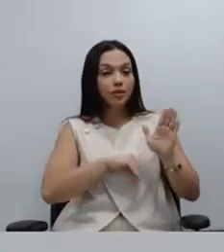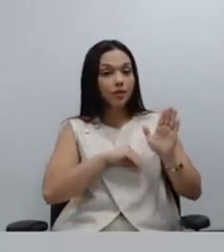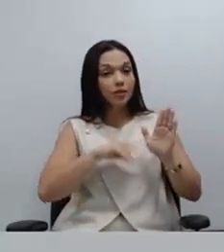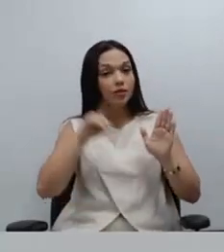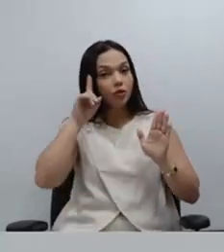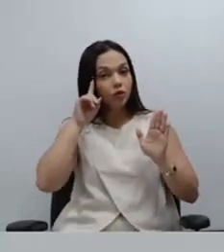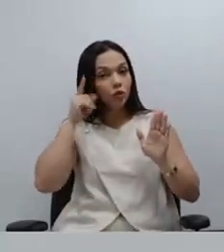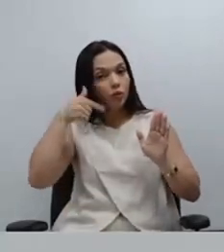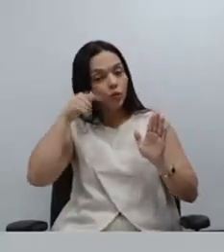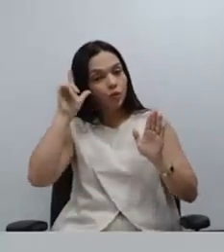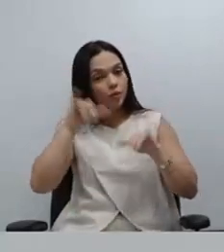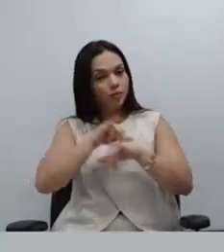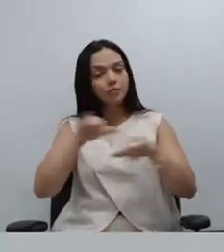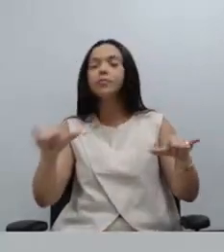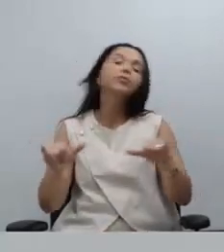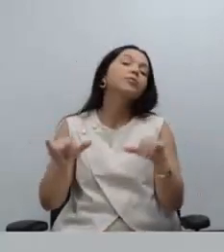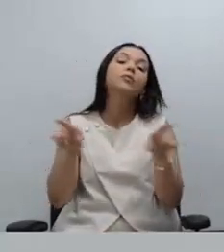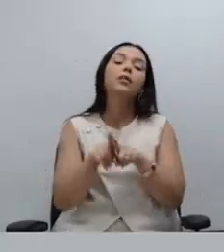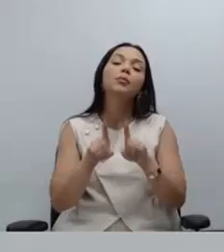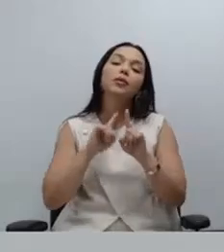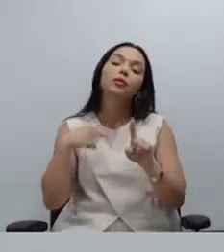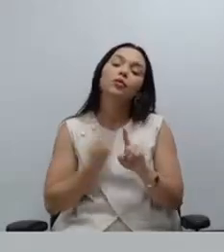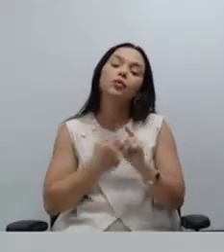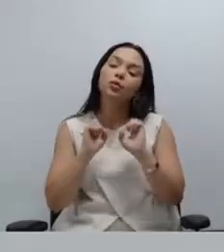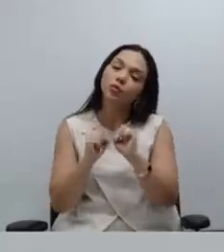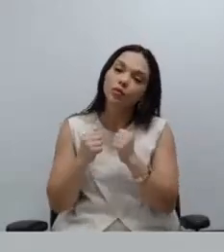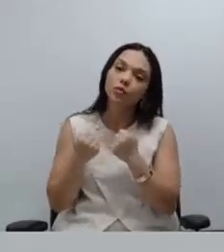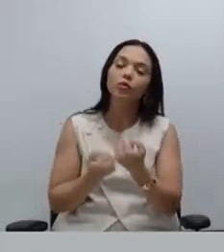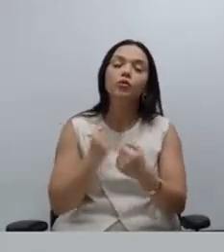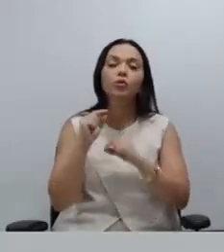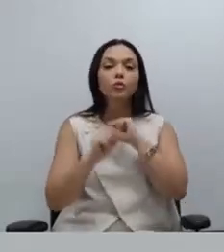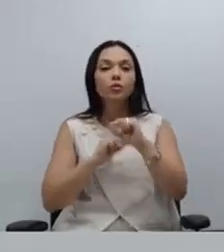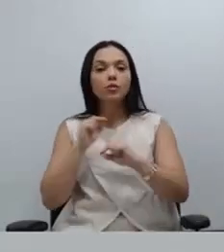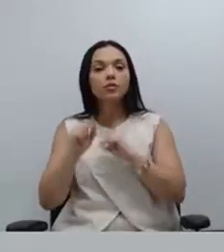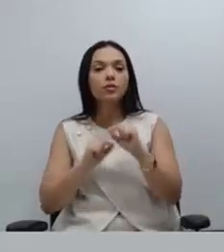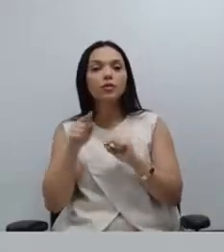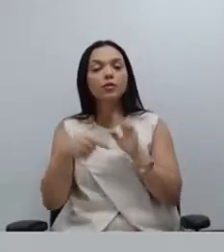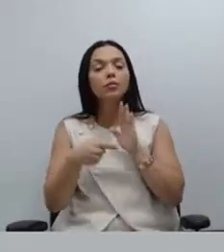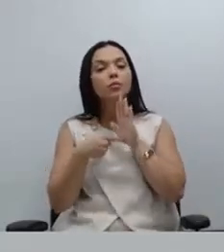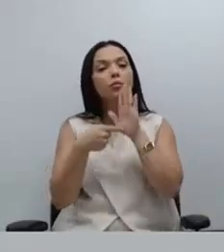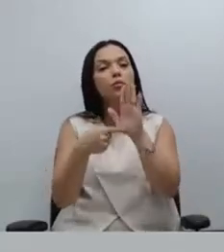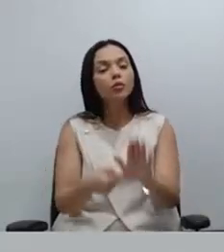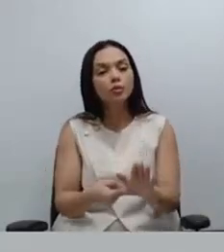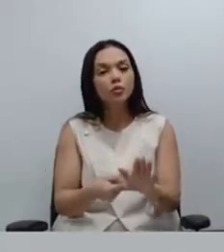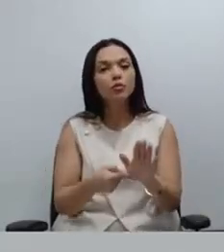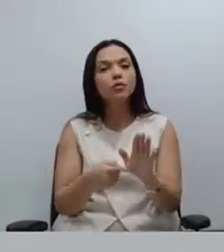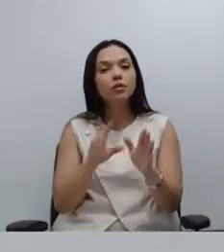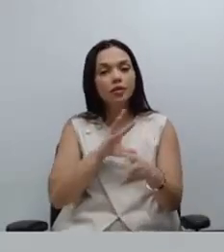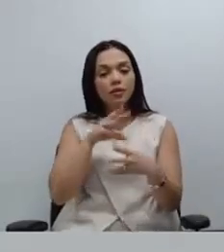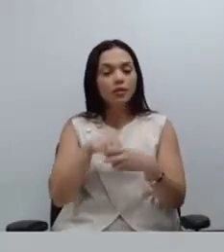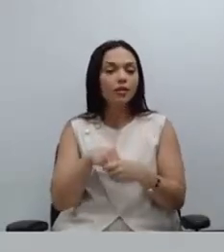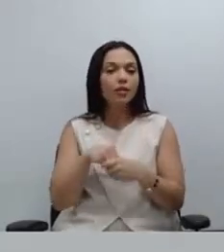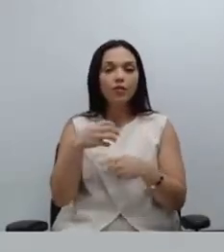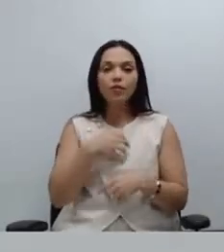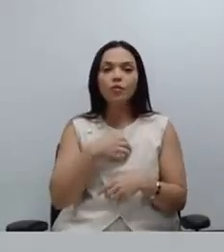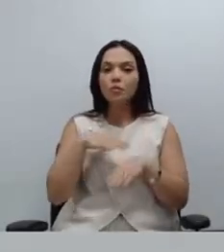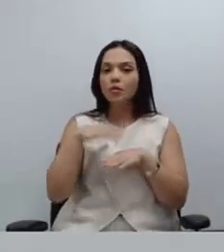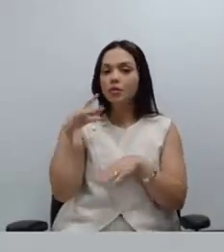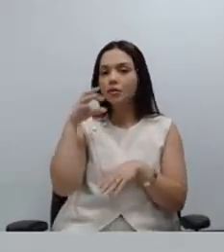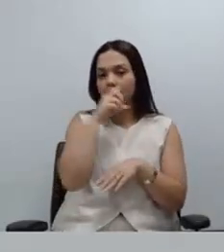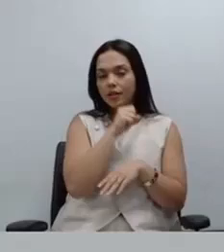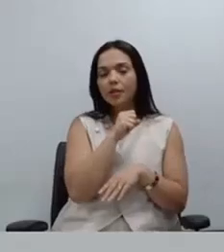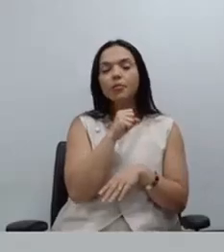e, claro, envidaremos todos os esforços para que esses reflexos sejam internalizados da forma mais pronta e rápida